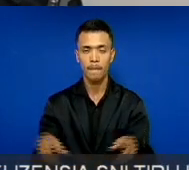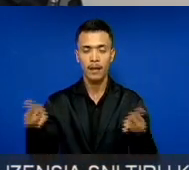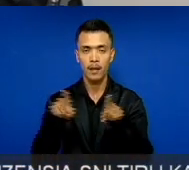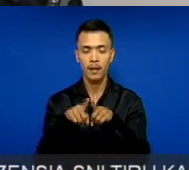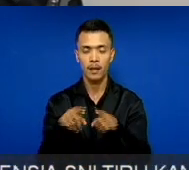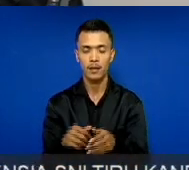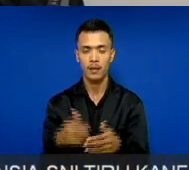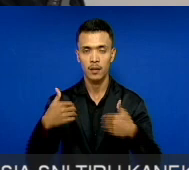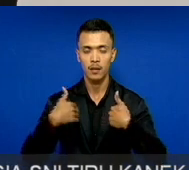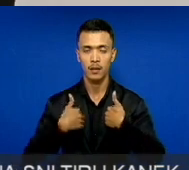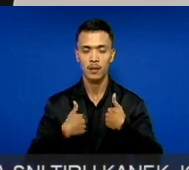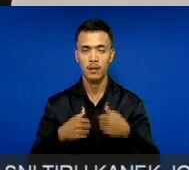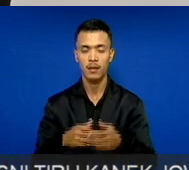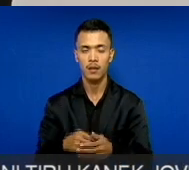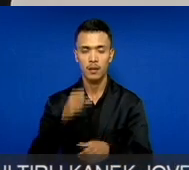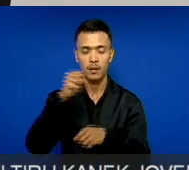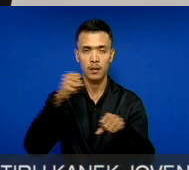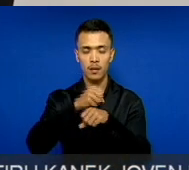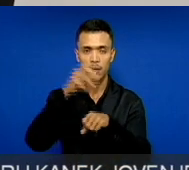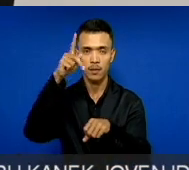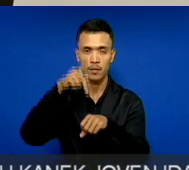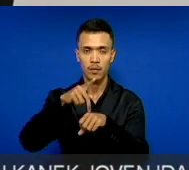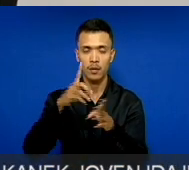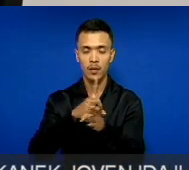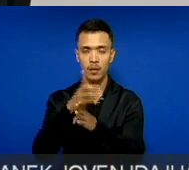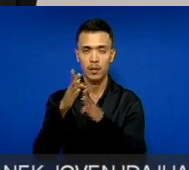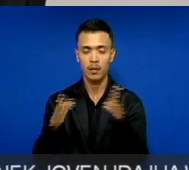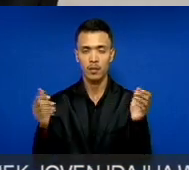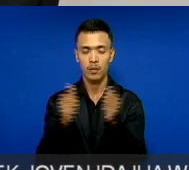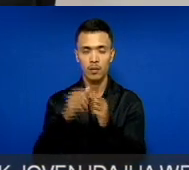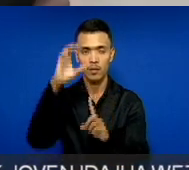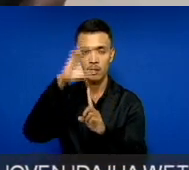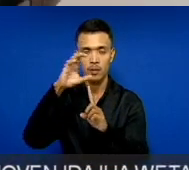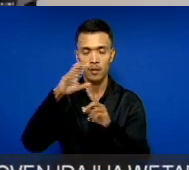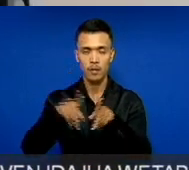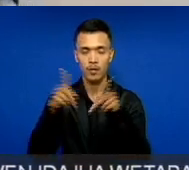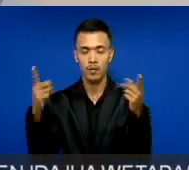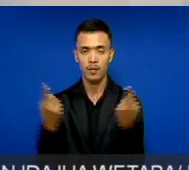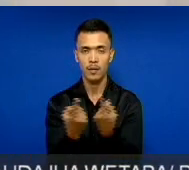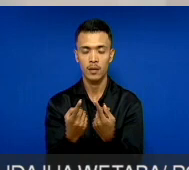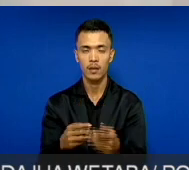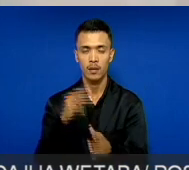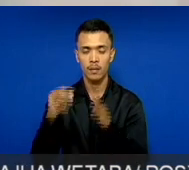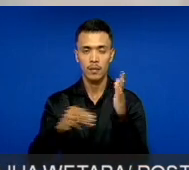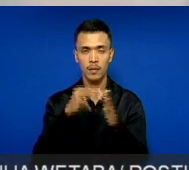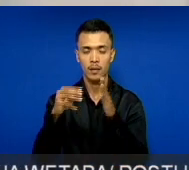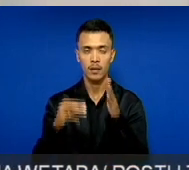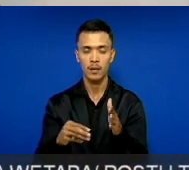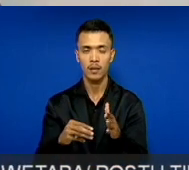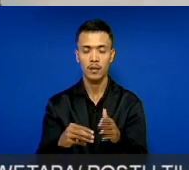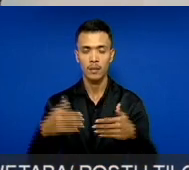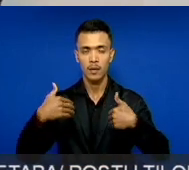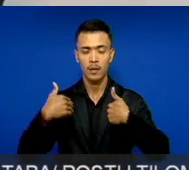seu global ILO PIC Singapura, diretor no fundador ba empresa Investimento Global Media Holding,